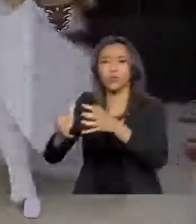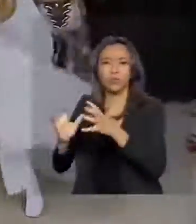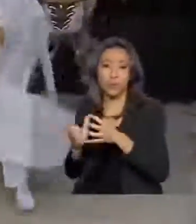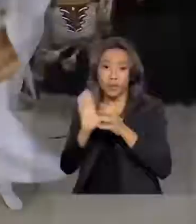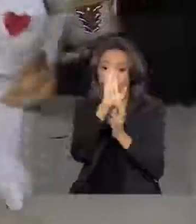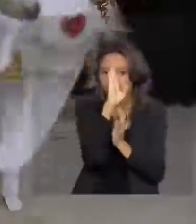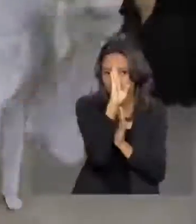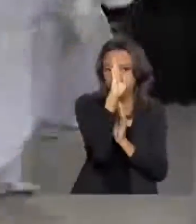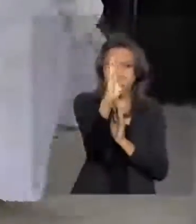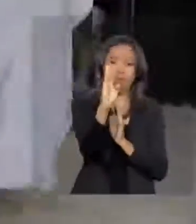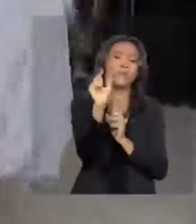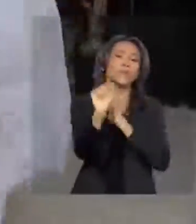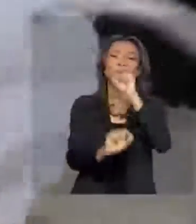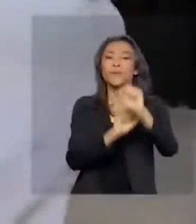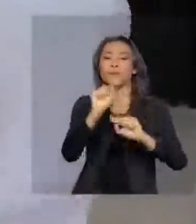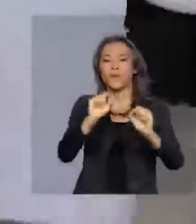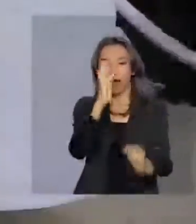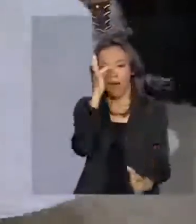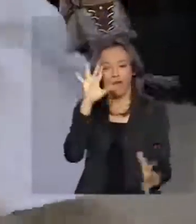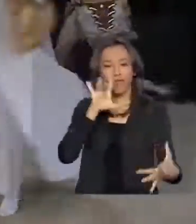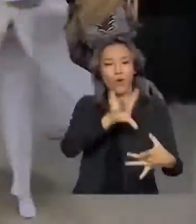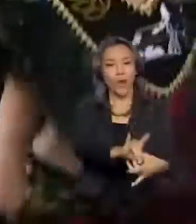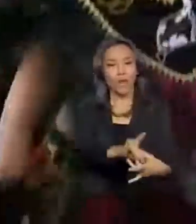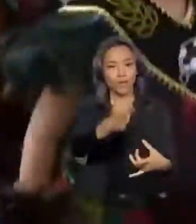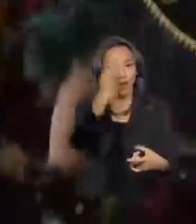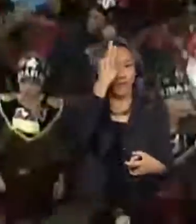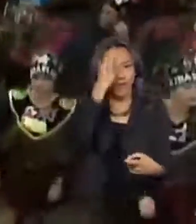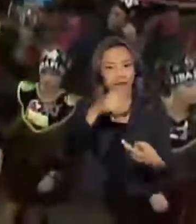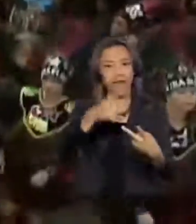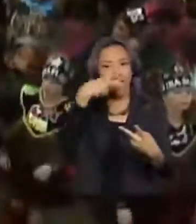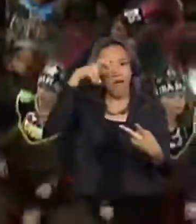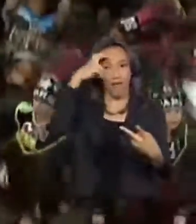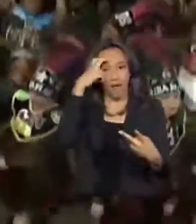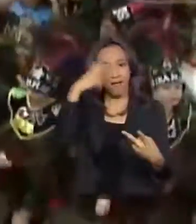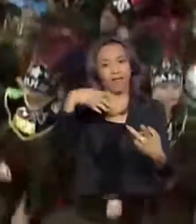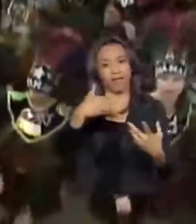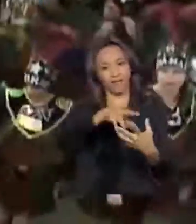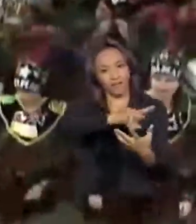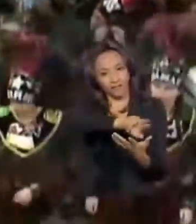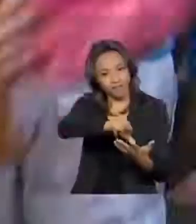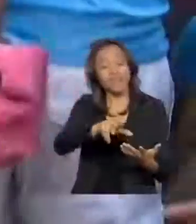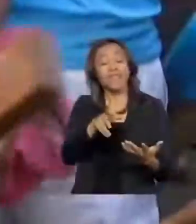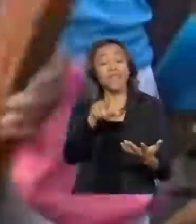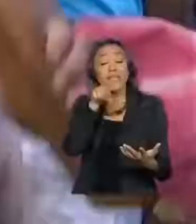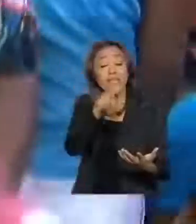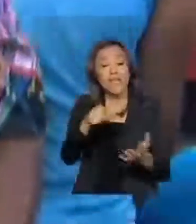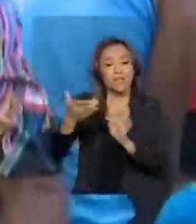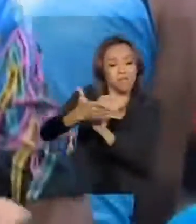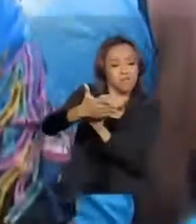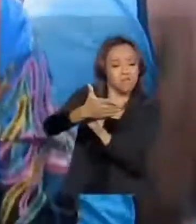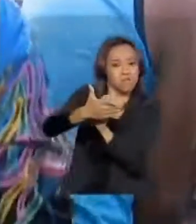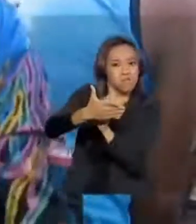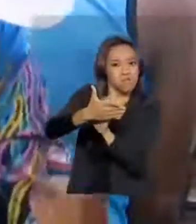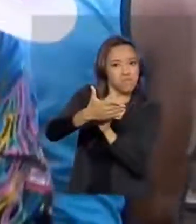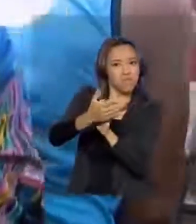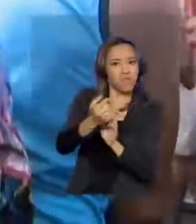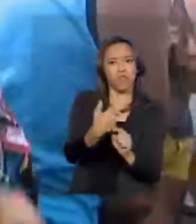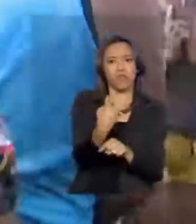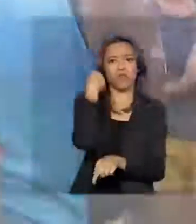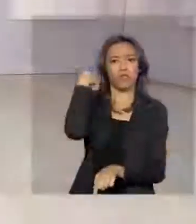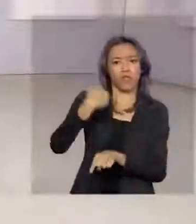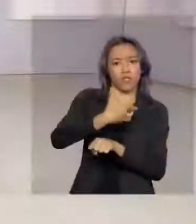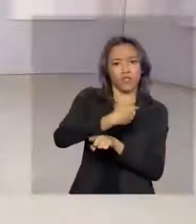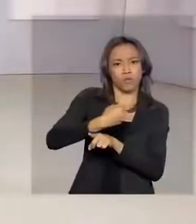principalmente, estabelece relação com a fé, a festa e a arte. O Bumba Meu Boi recebeu reconhecimento nacional em